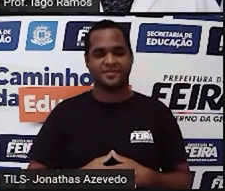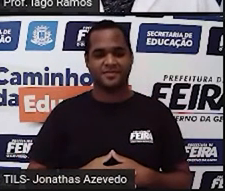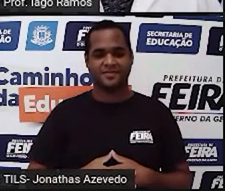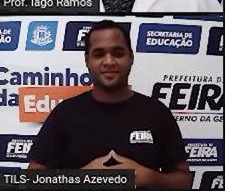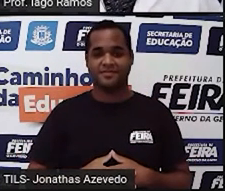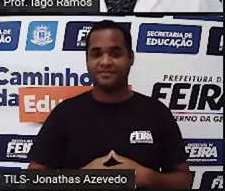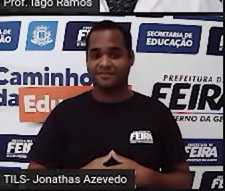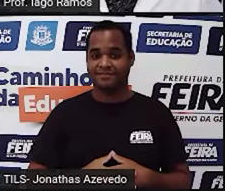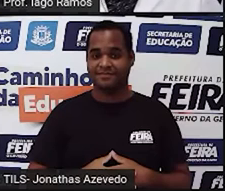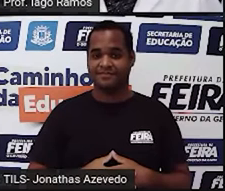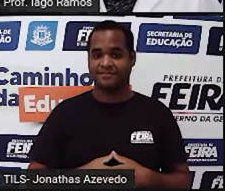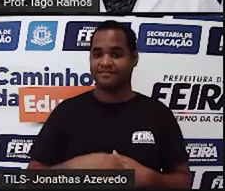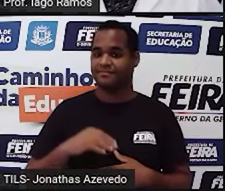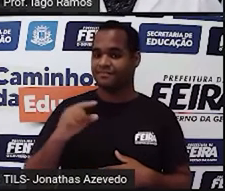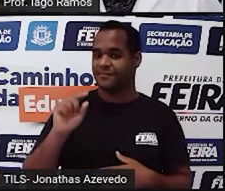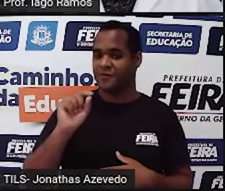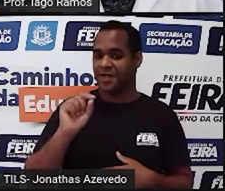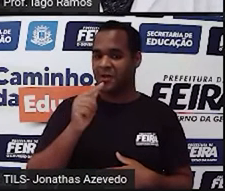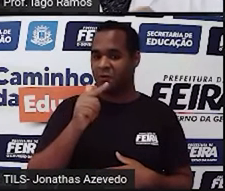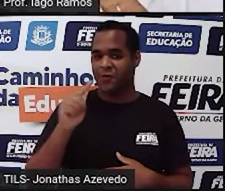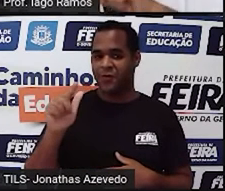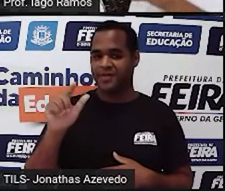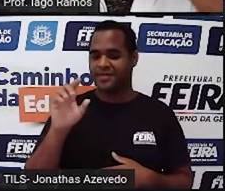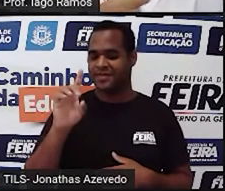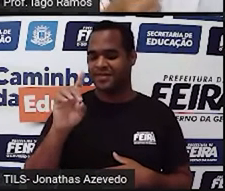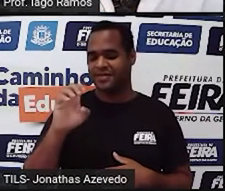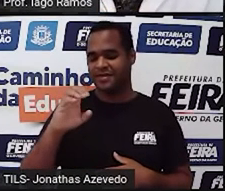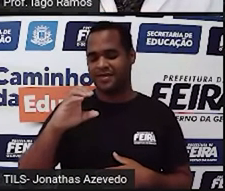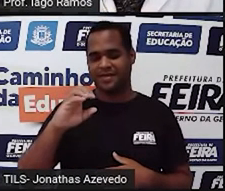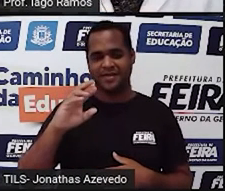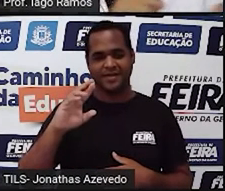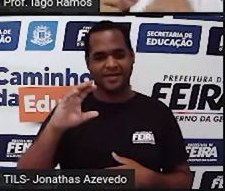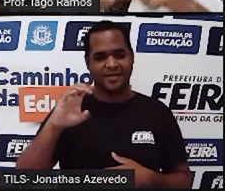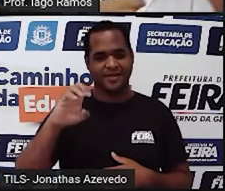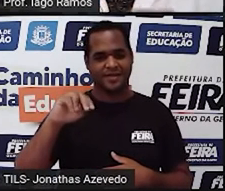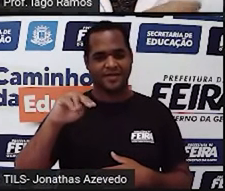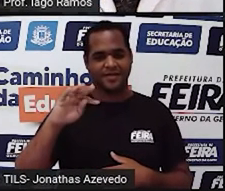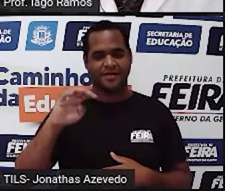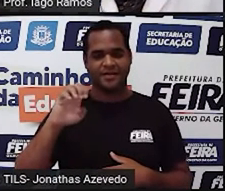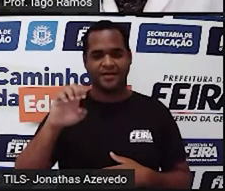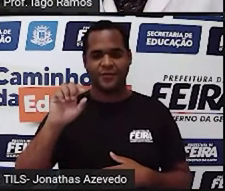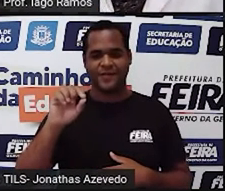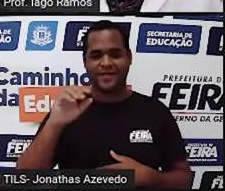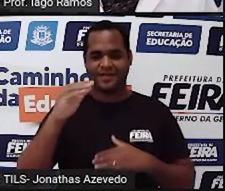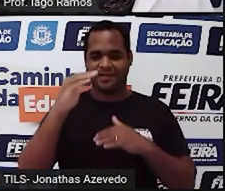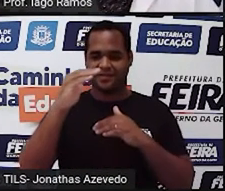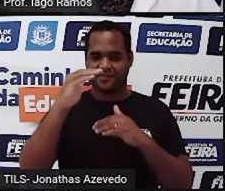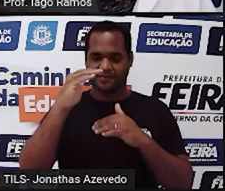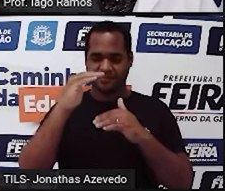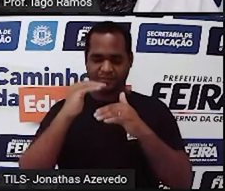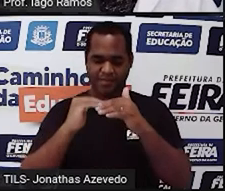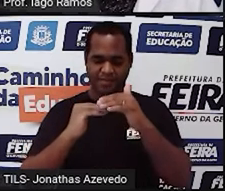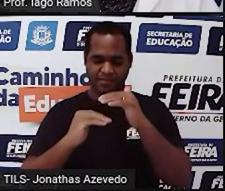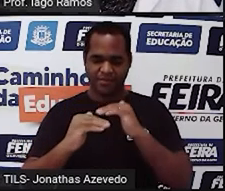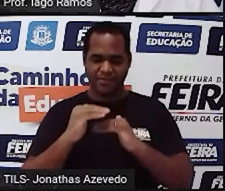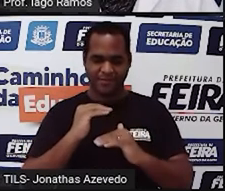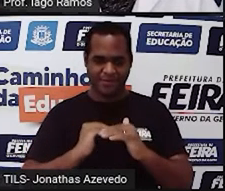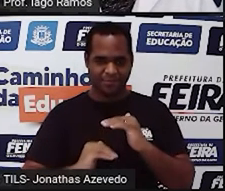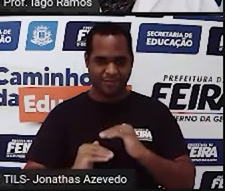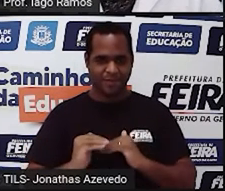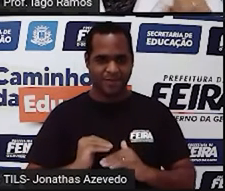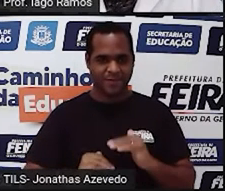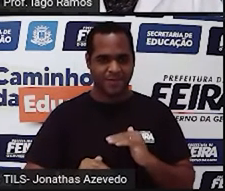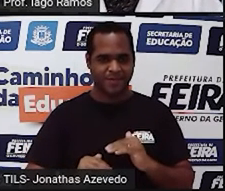EA ordem decrescente é o contrário é o inverso da crescente